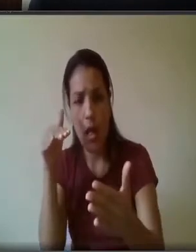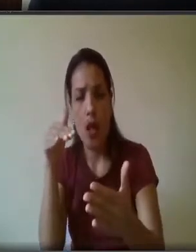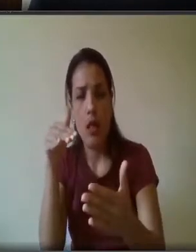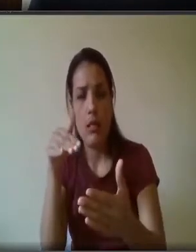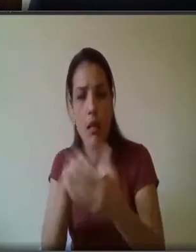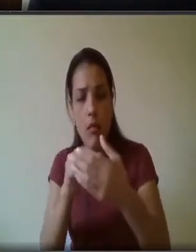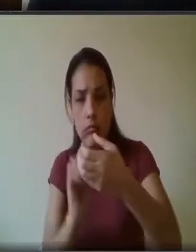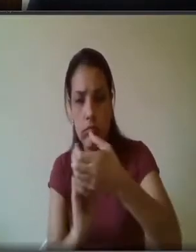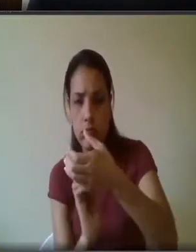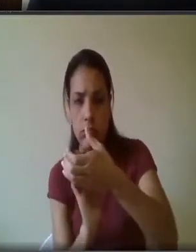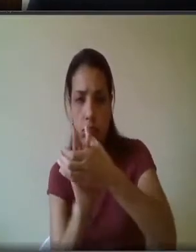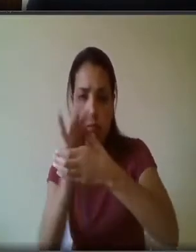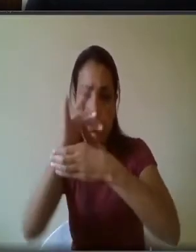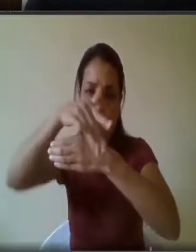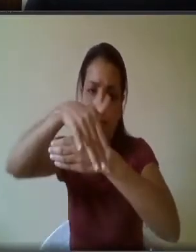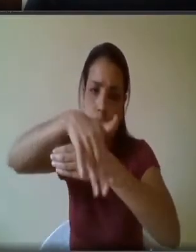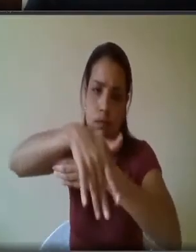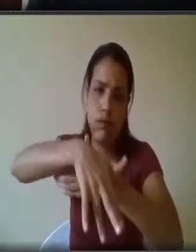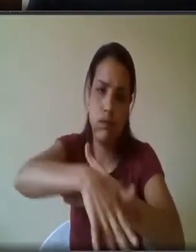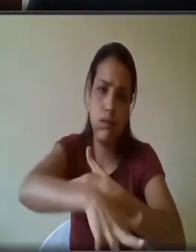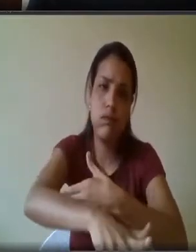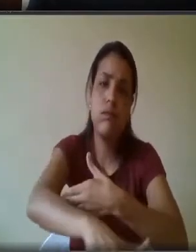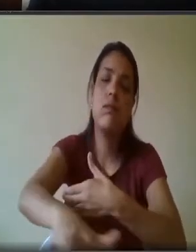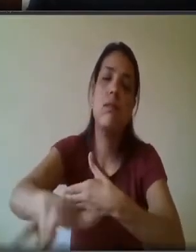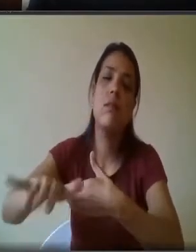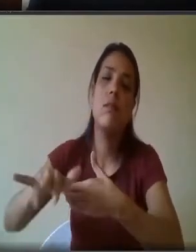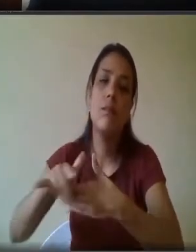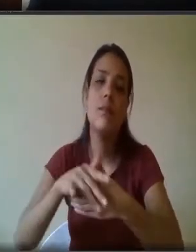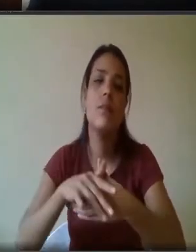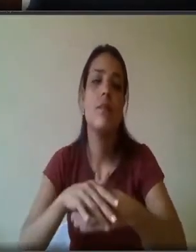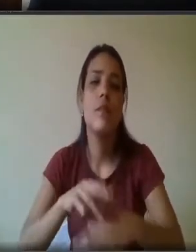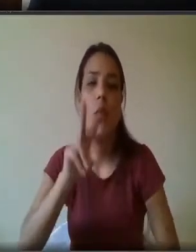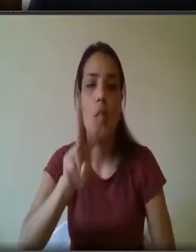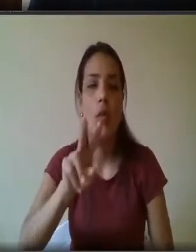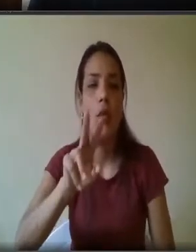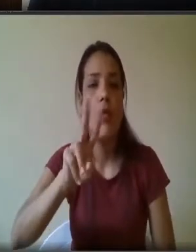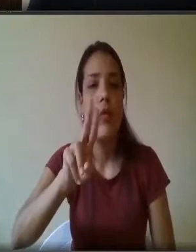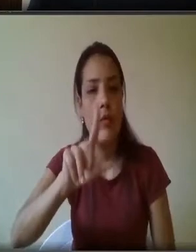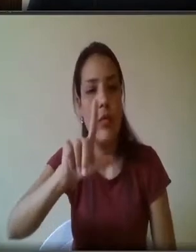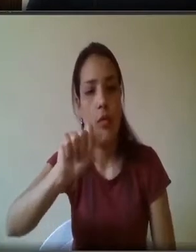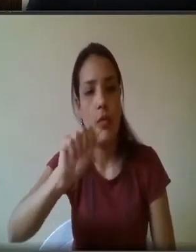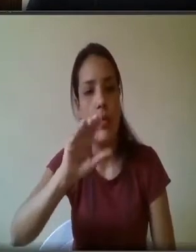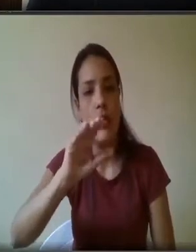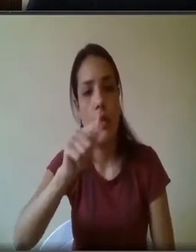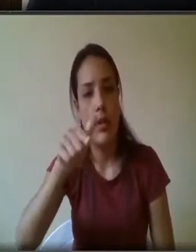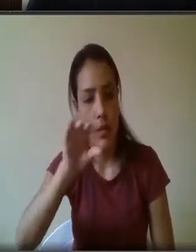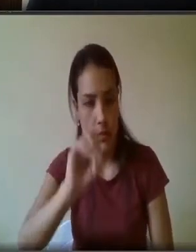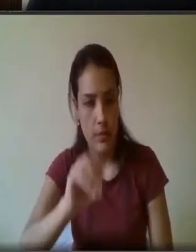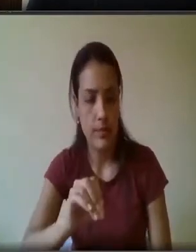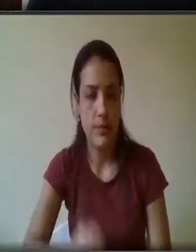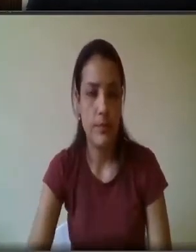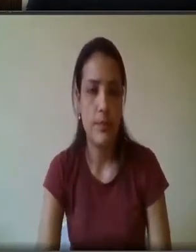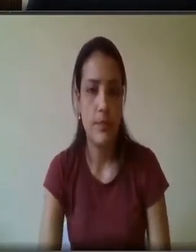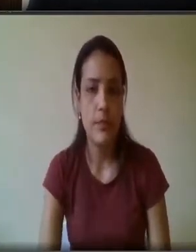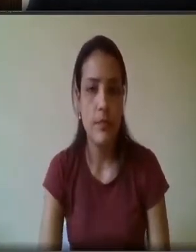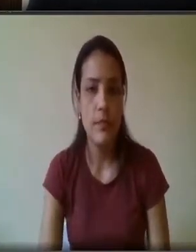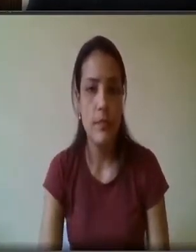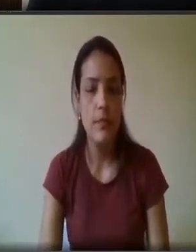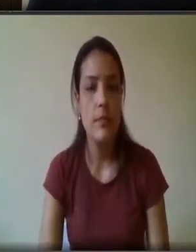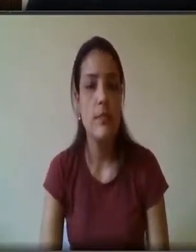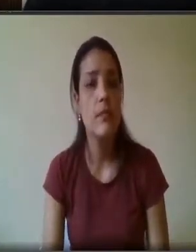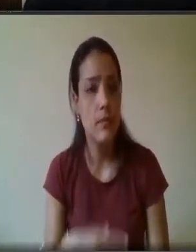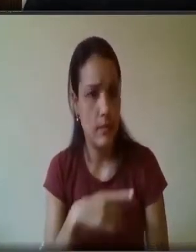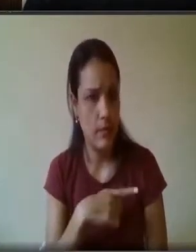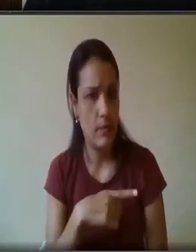vulcânica. Tá? Então, veja aqui a questão do assoalho oceânico nos limites de expansão. E nós temos